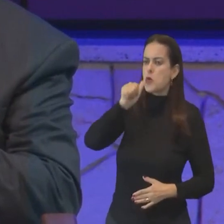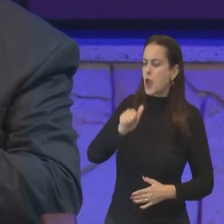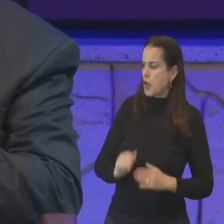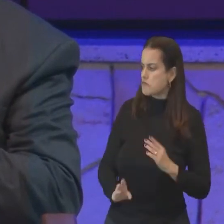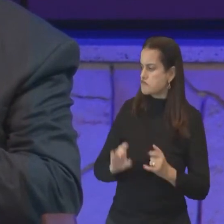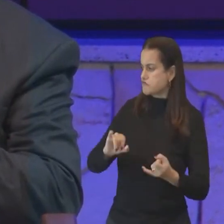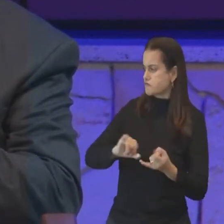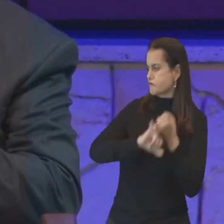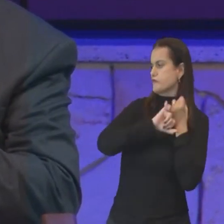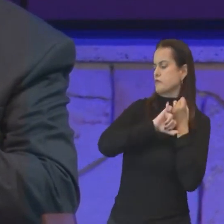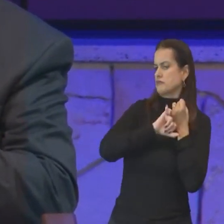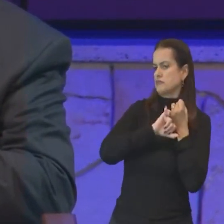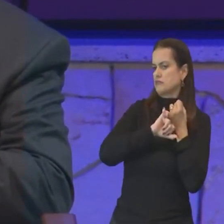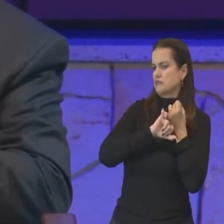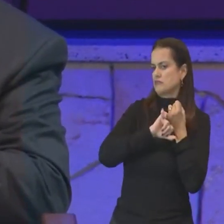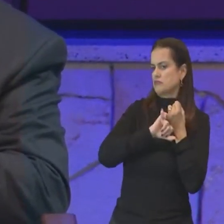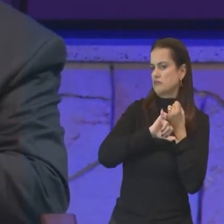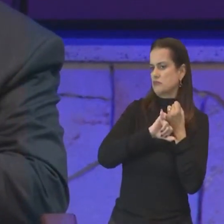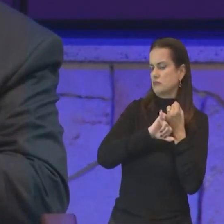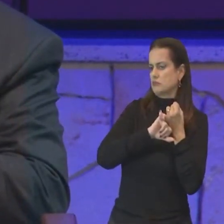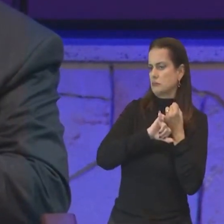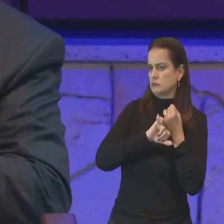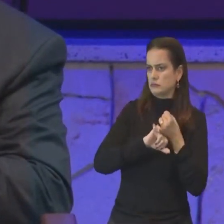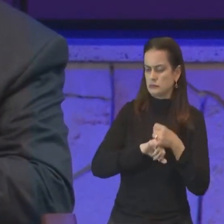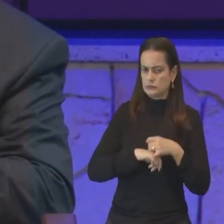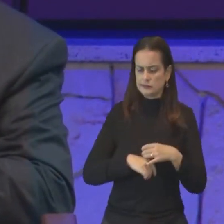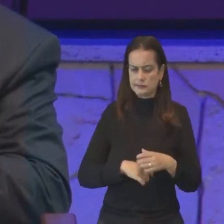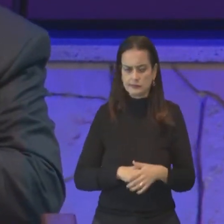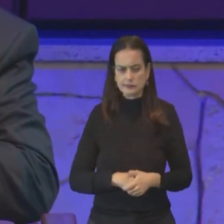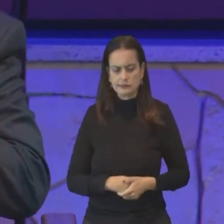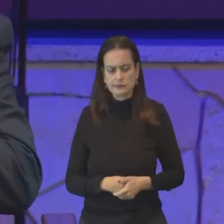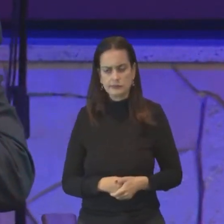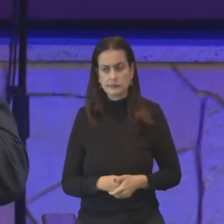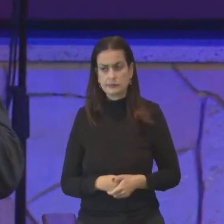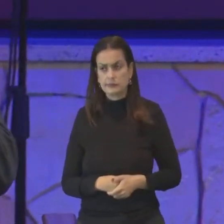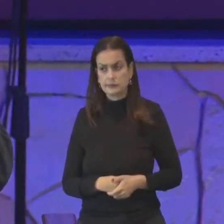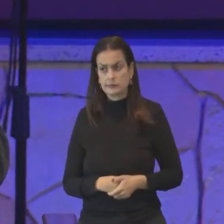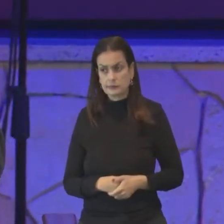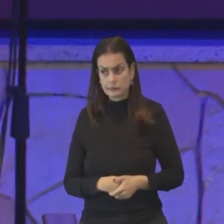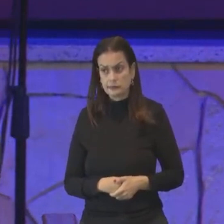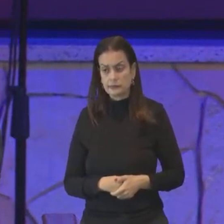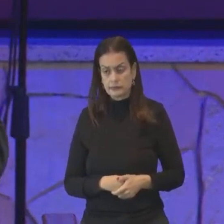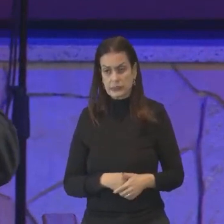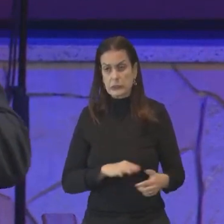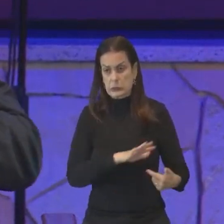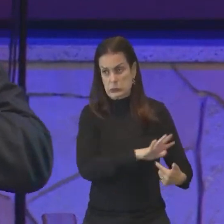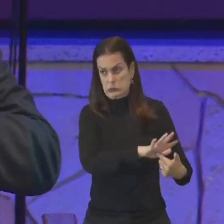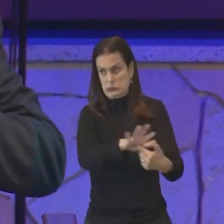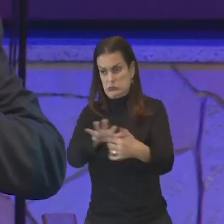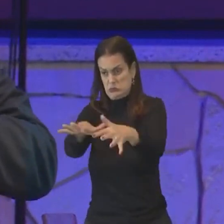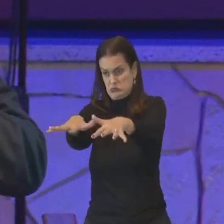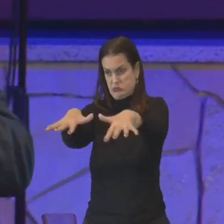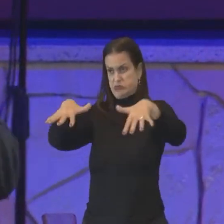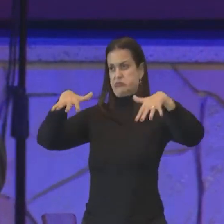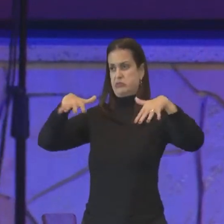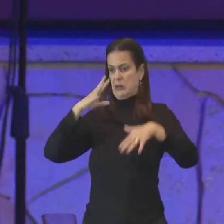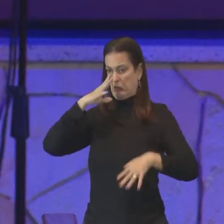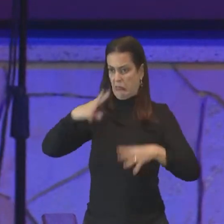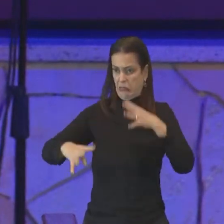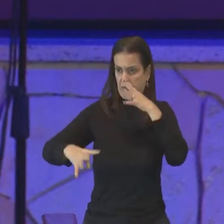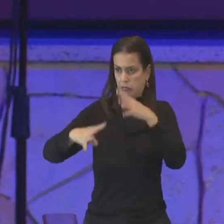em pleno ato do adultério. Exposição pública, ausência